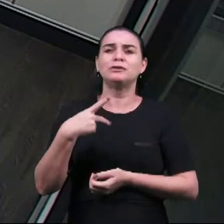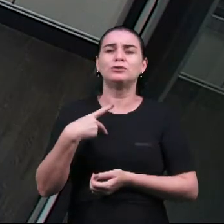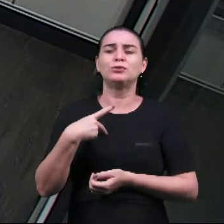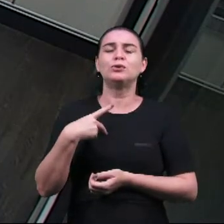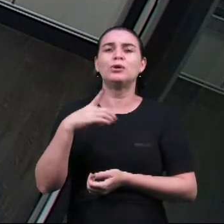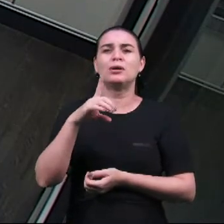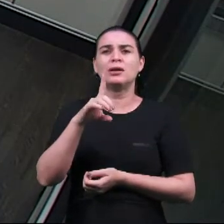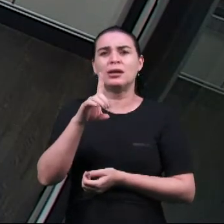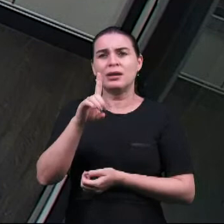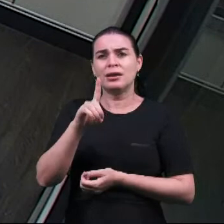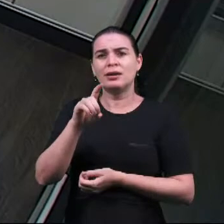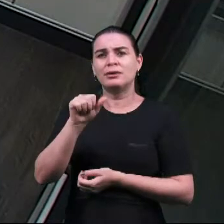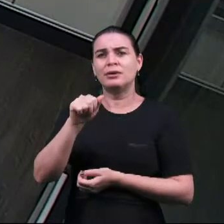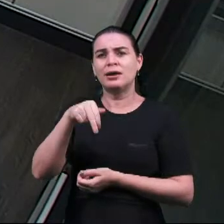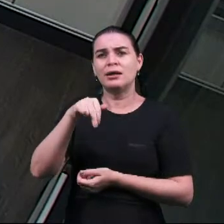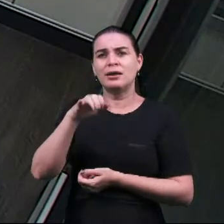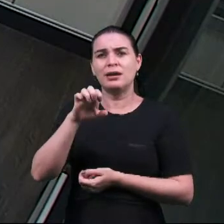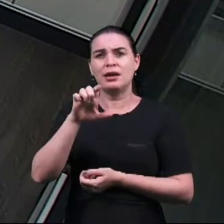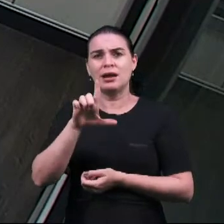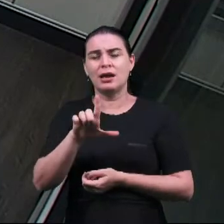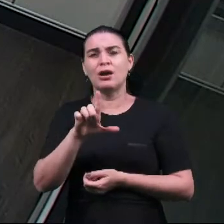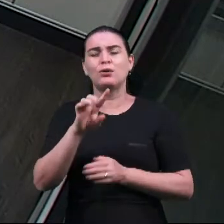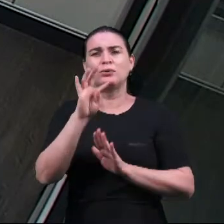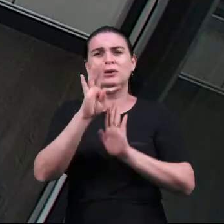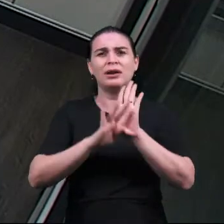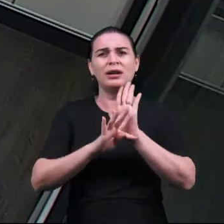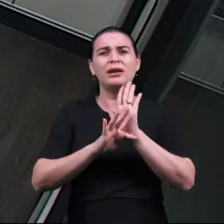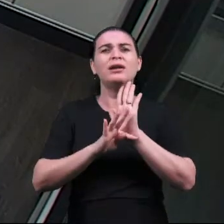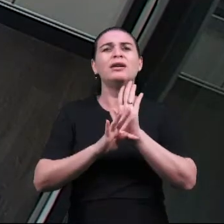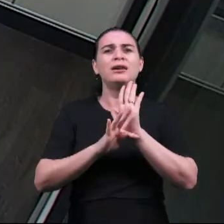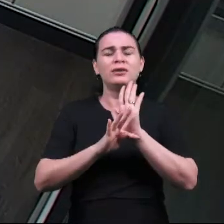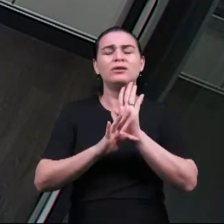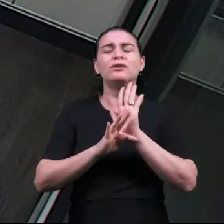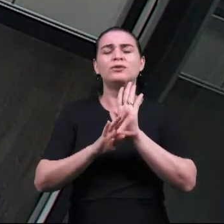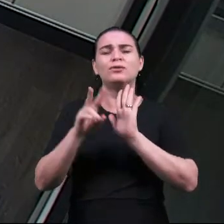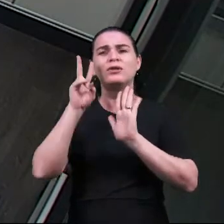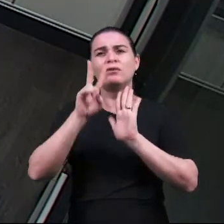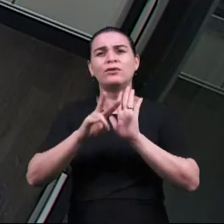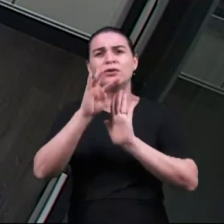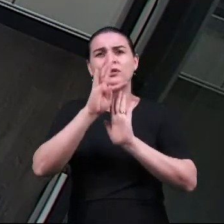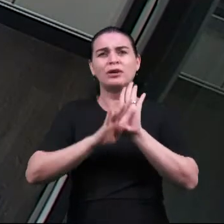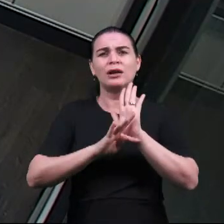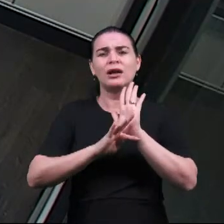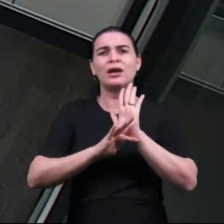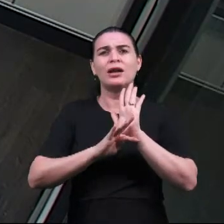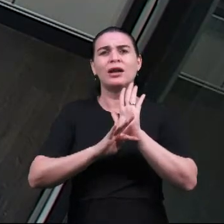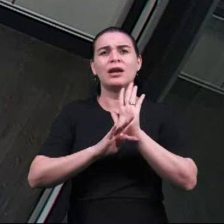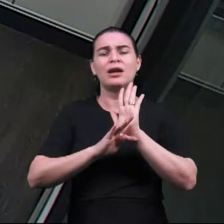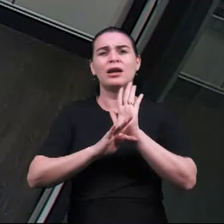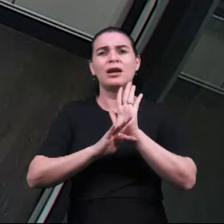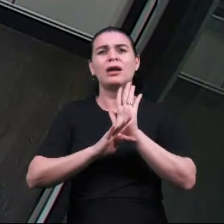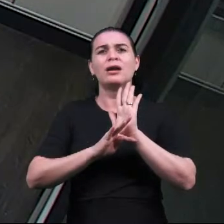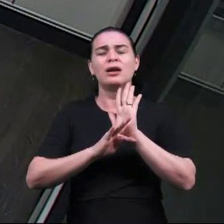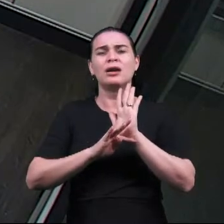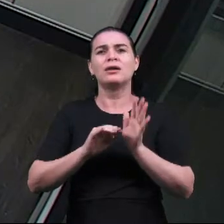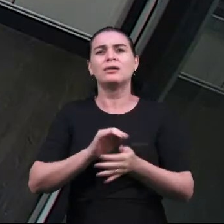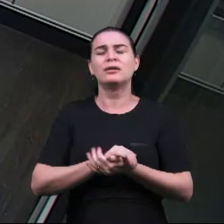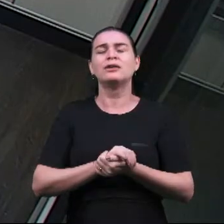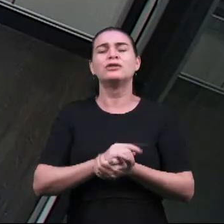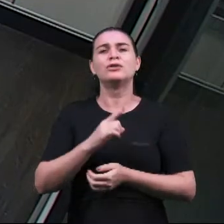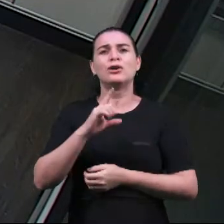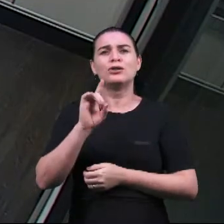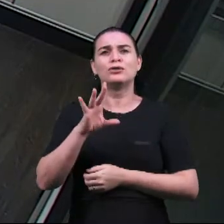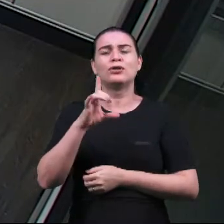texto muito pouco. Não sei se você acompanha, você viu esse texto. Daquele jovem, tá em Marcos. É um texto que só